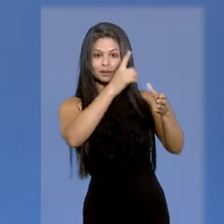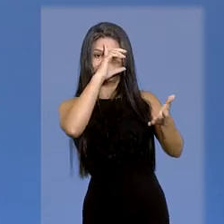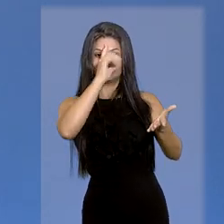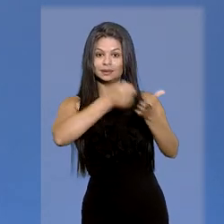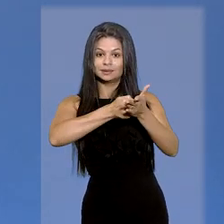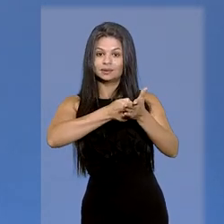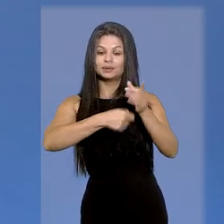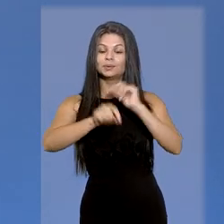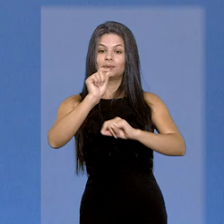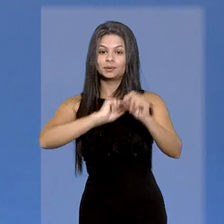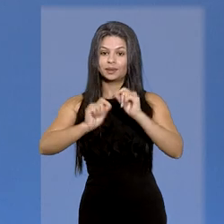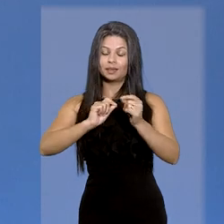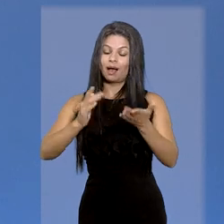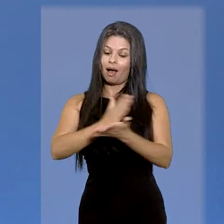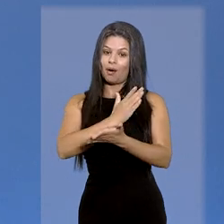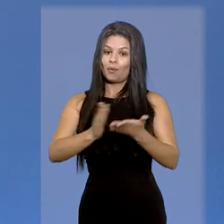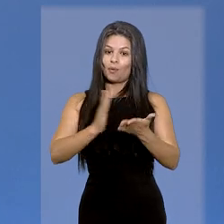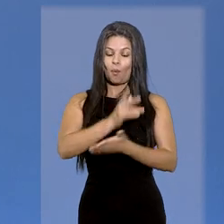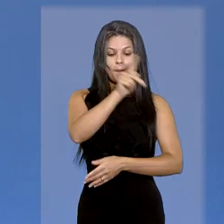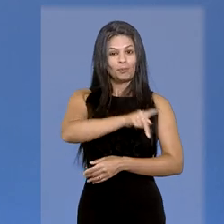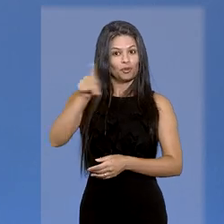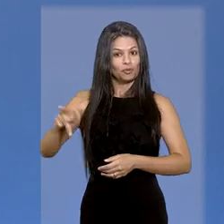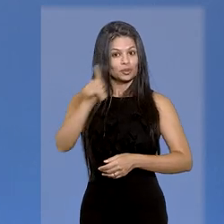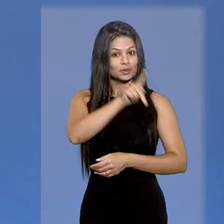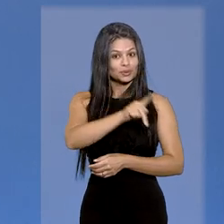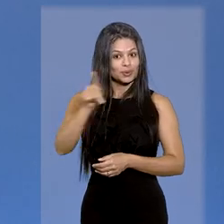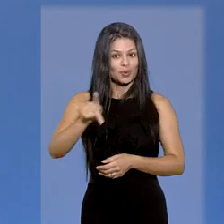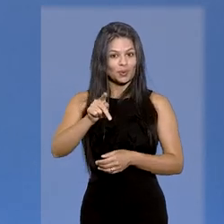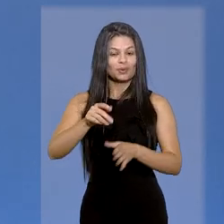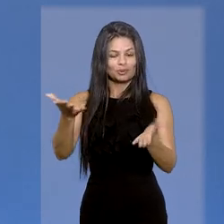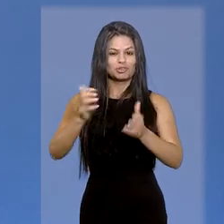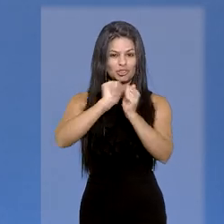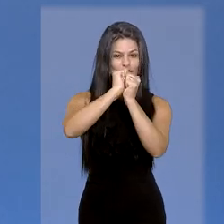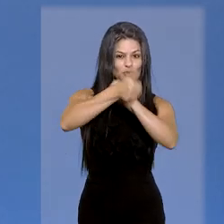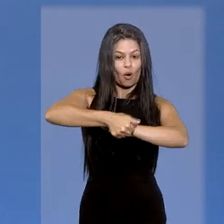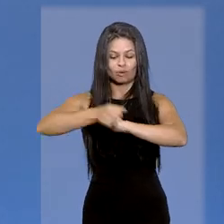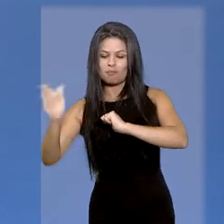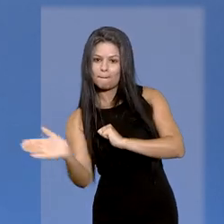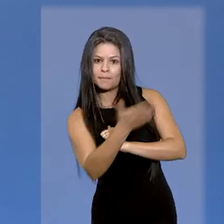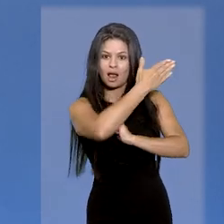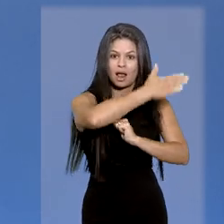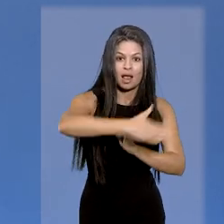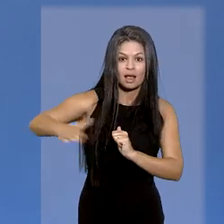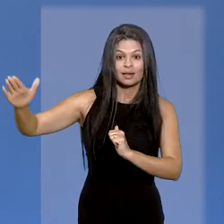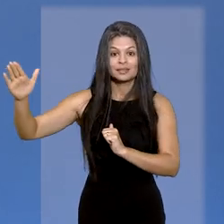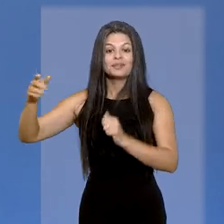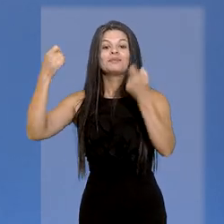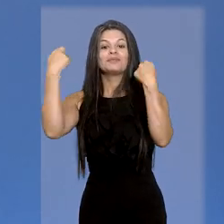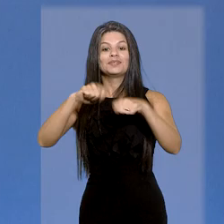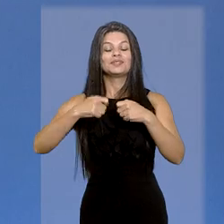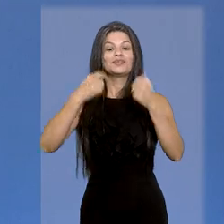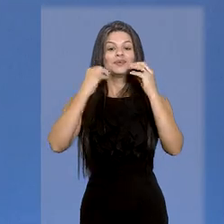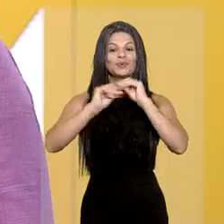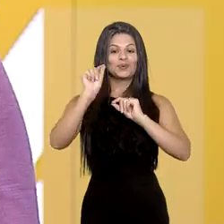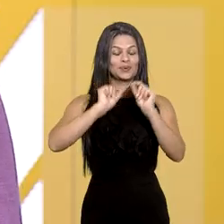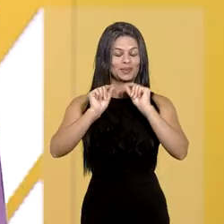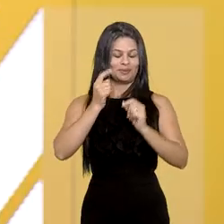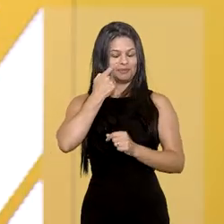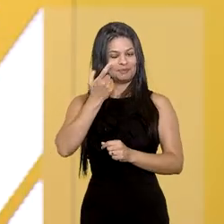obrigatório o registro de professores de tênis em conselhos regionais de educação física